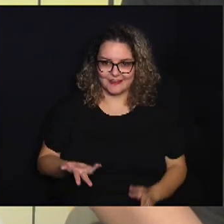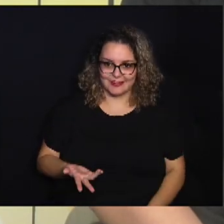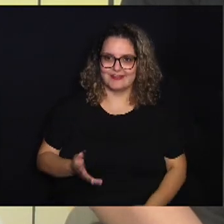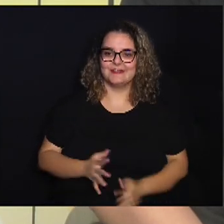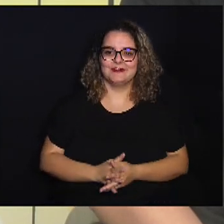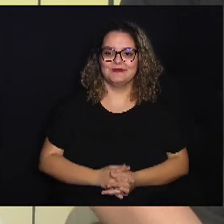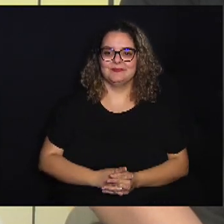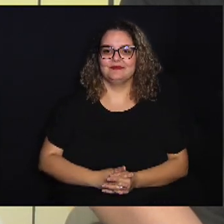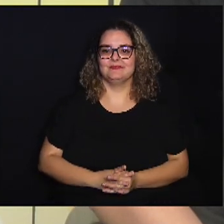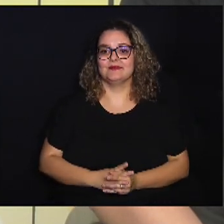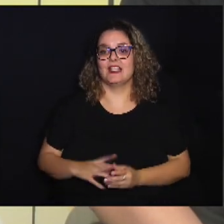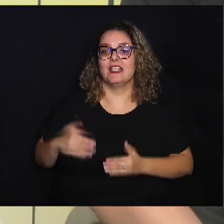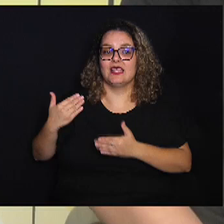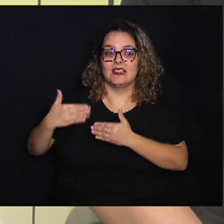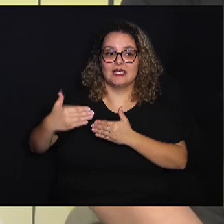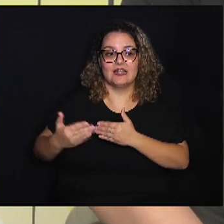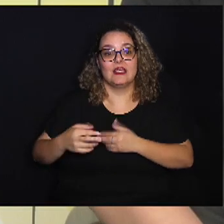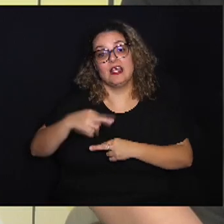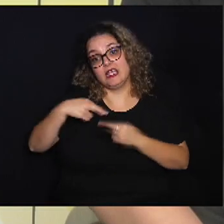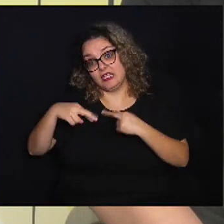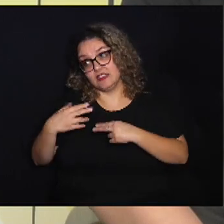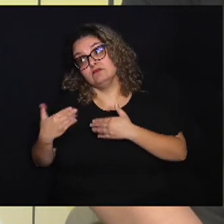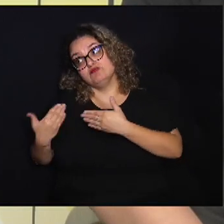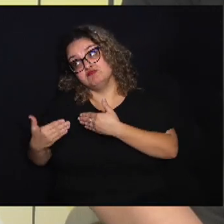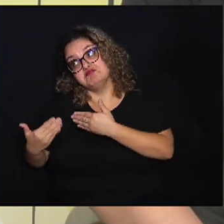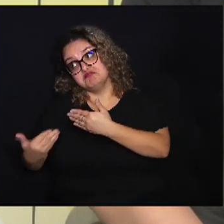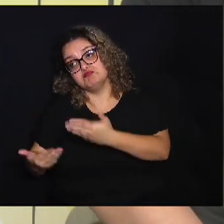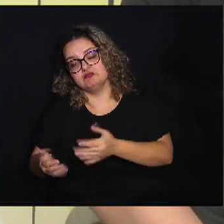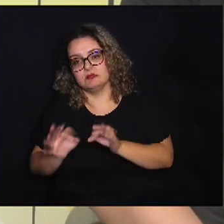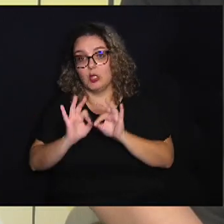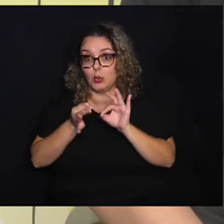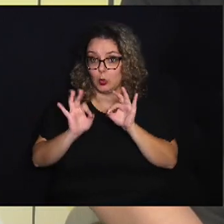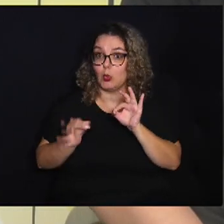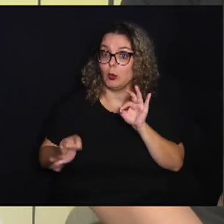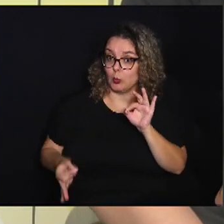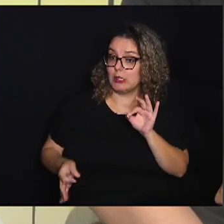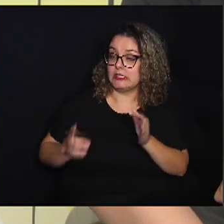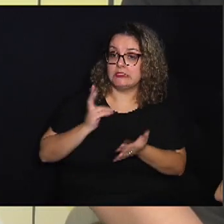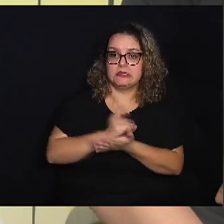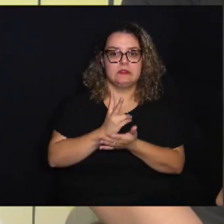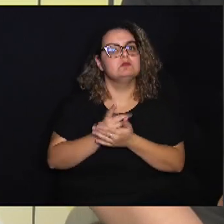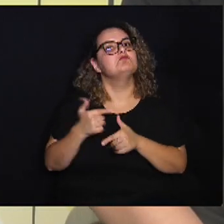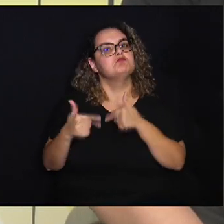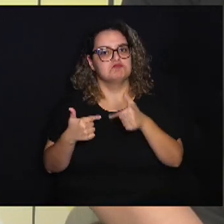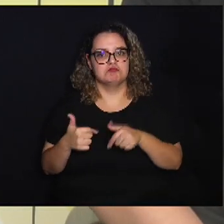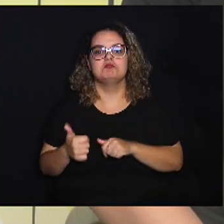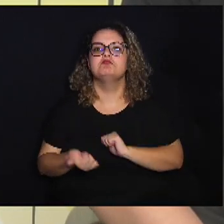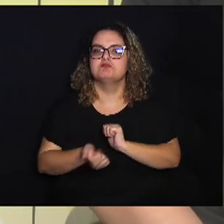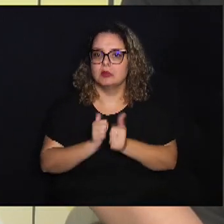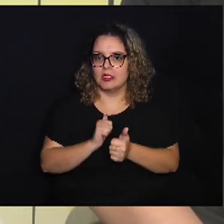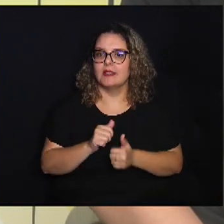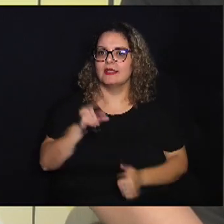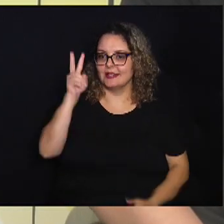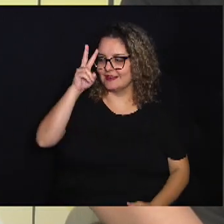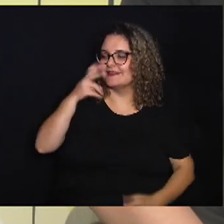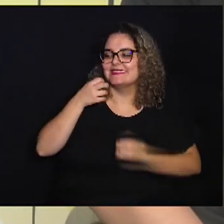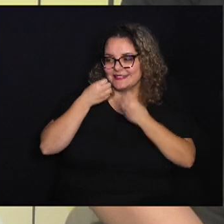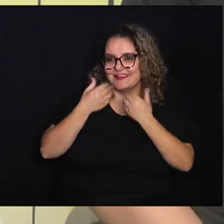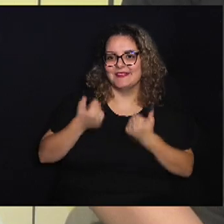nessa jornada relativamente longa aí na profissão, eu sempre trabalhei com esporte. Tem umas historinhas boas